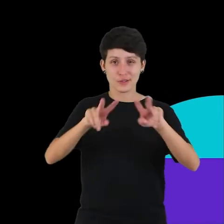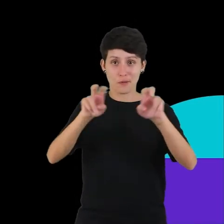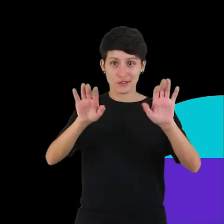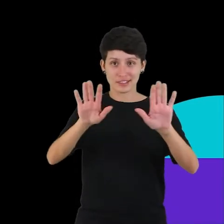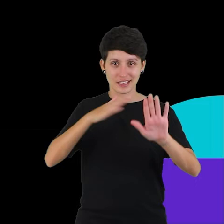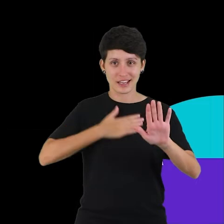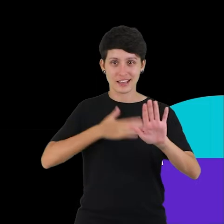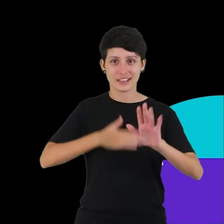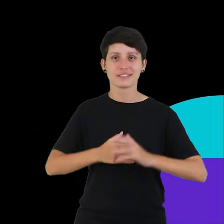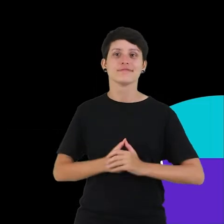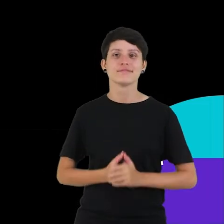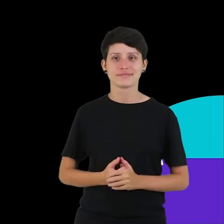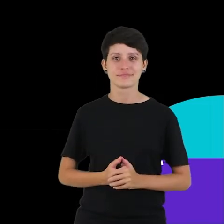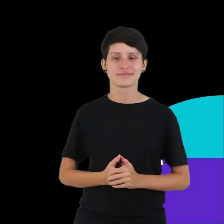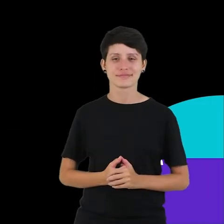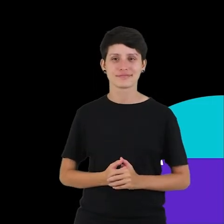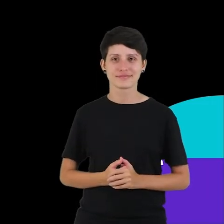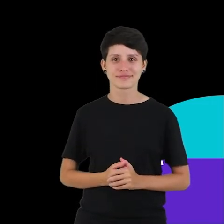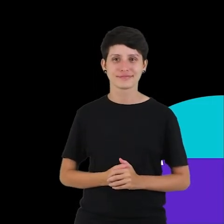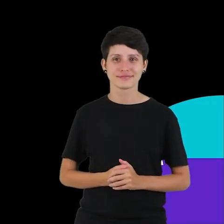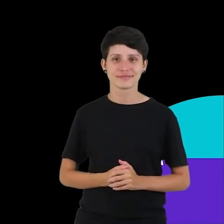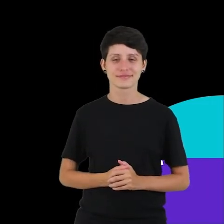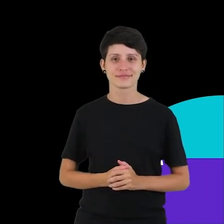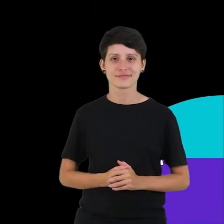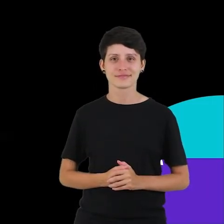Legal. Quem mais?